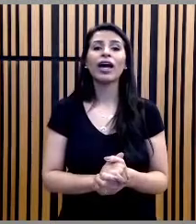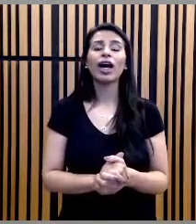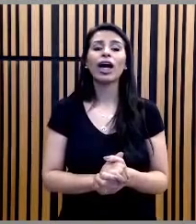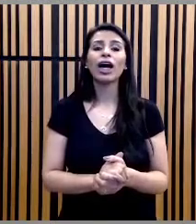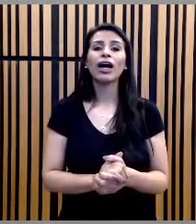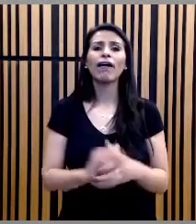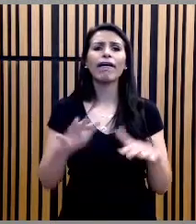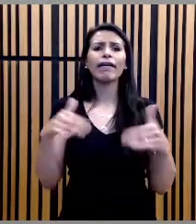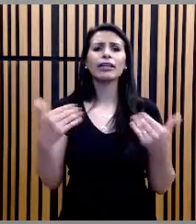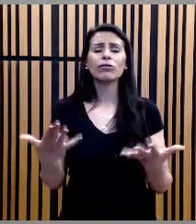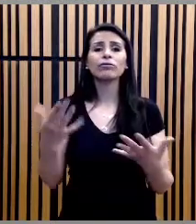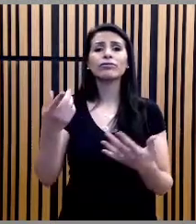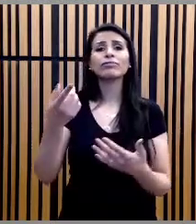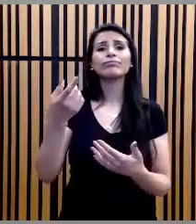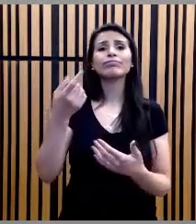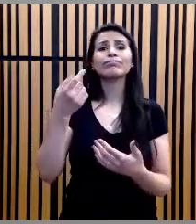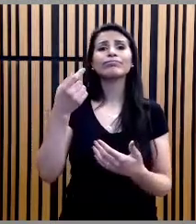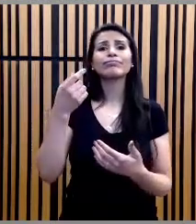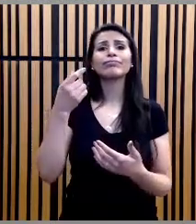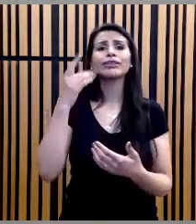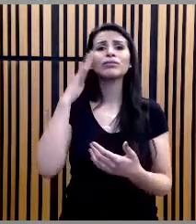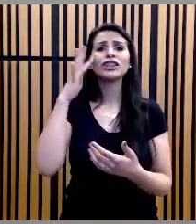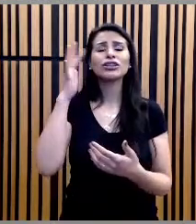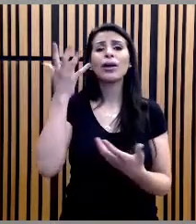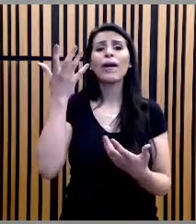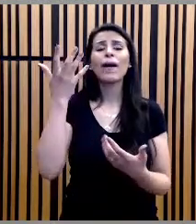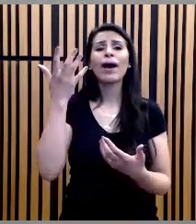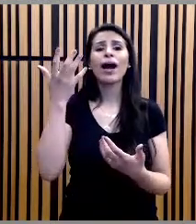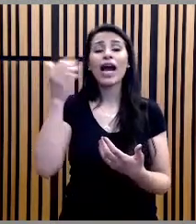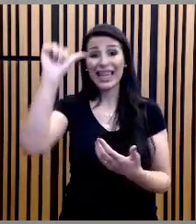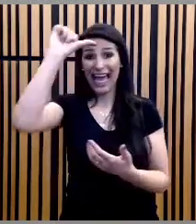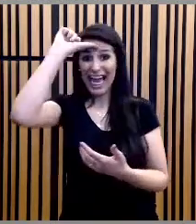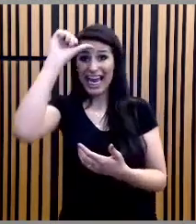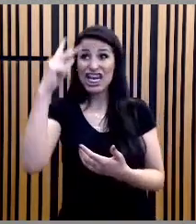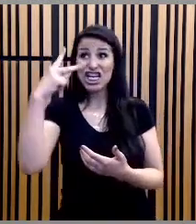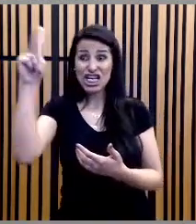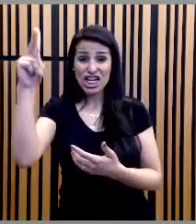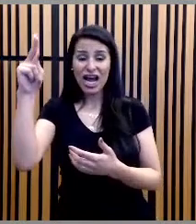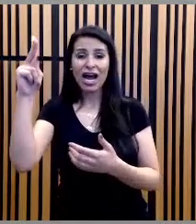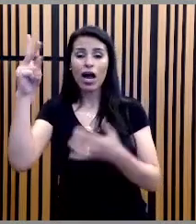Então, vocês não podem convidar o chefe indiano para comer churrasco.